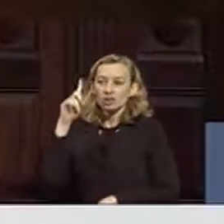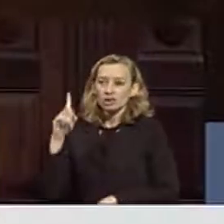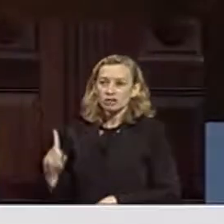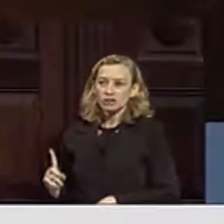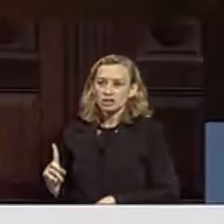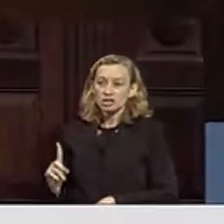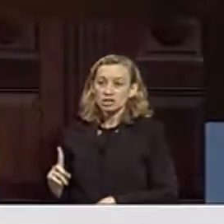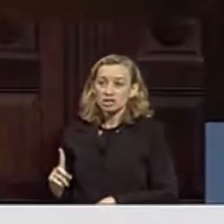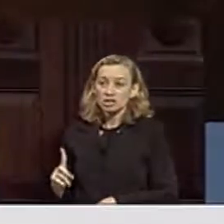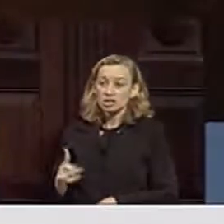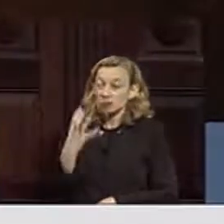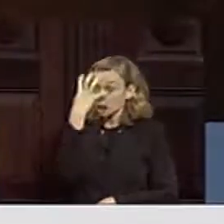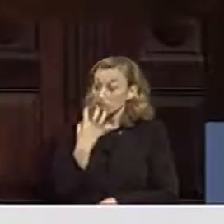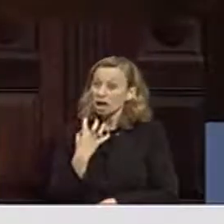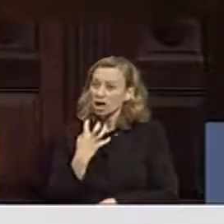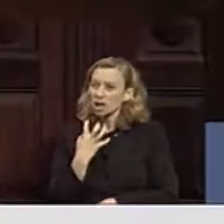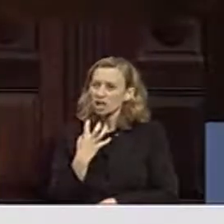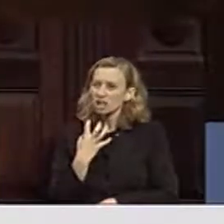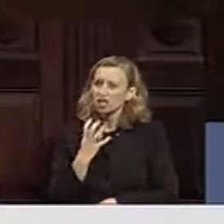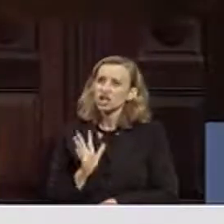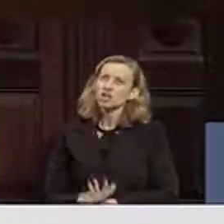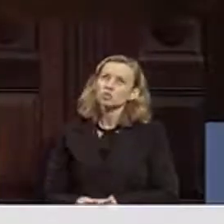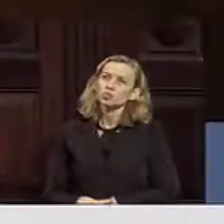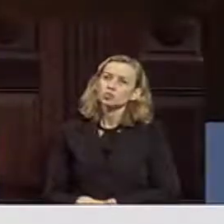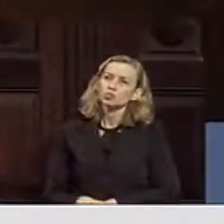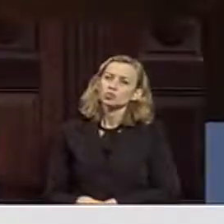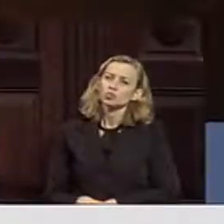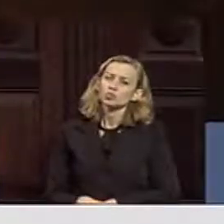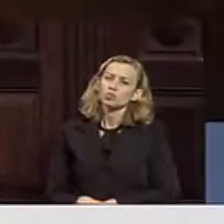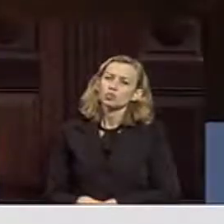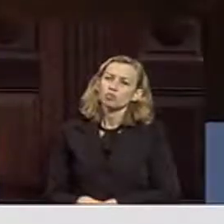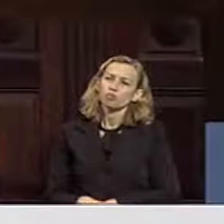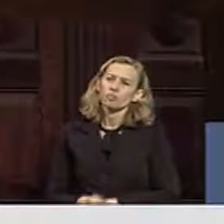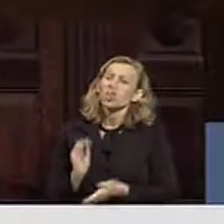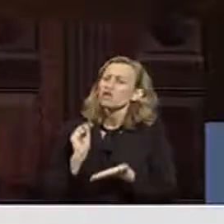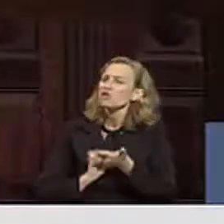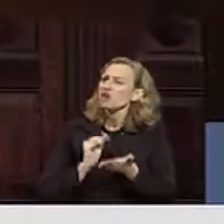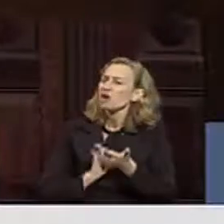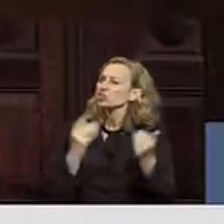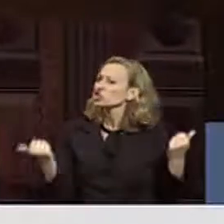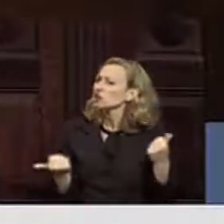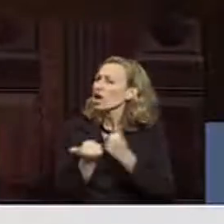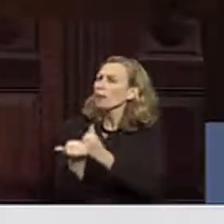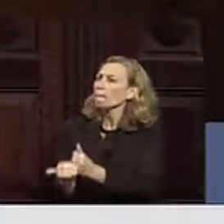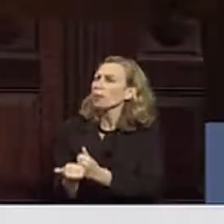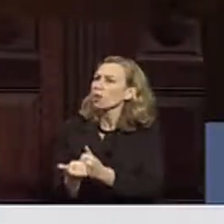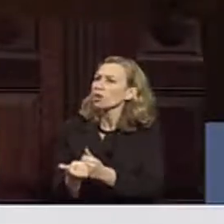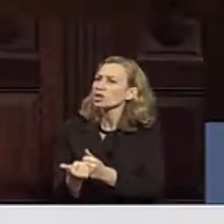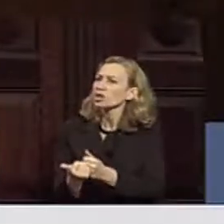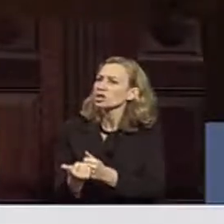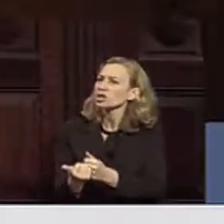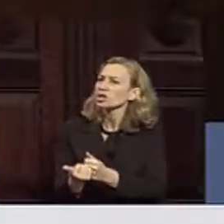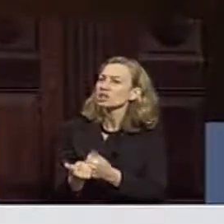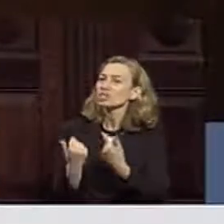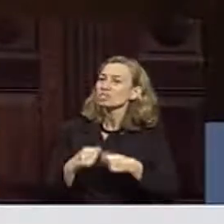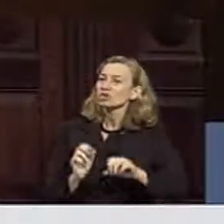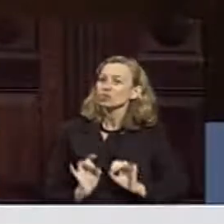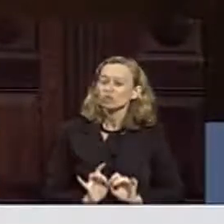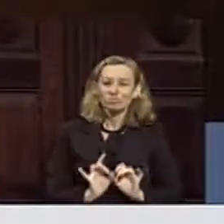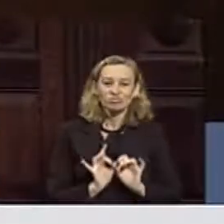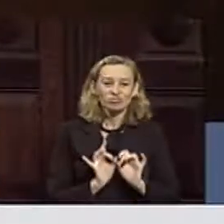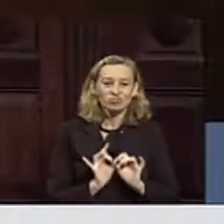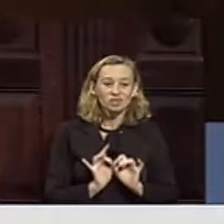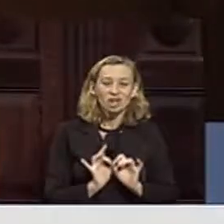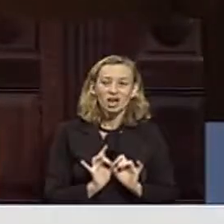tão grave que, diante desse quadro de falta de apoio, teve que deixar de frequentar a